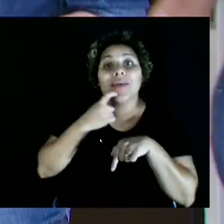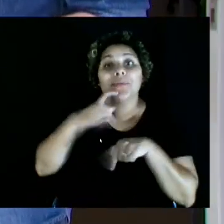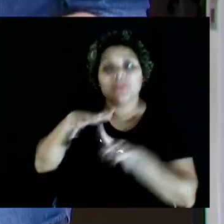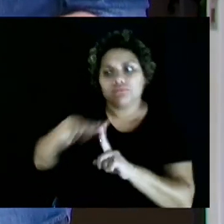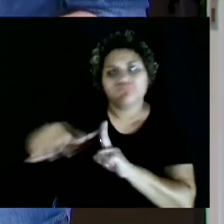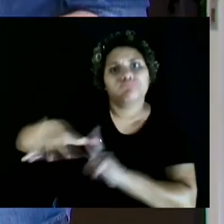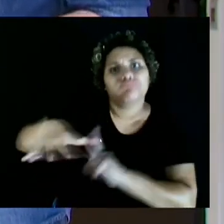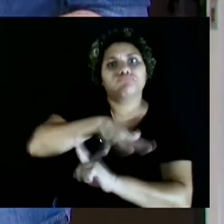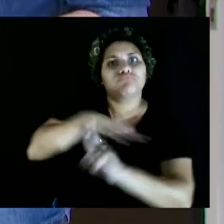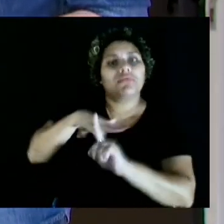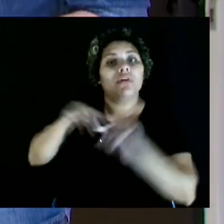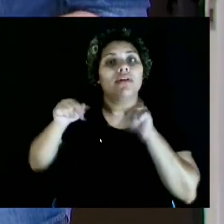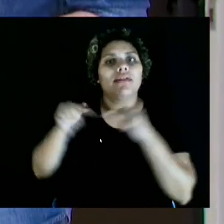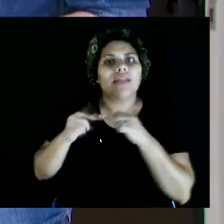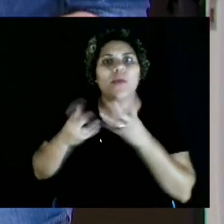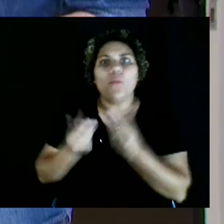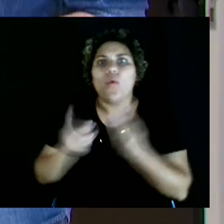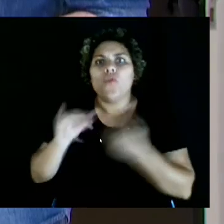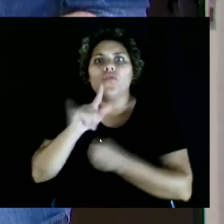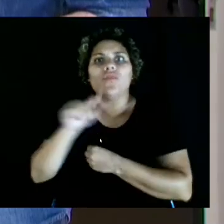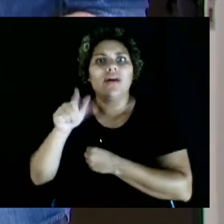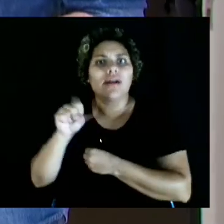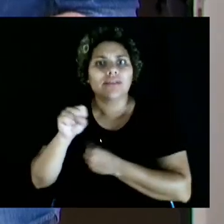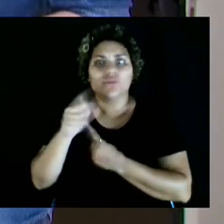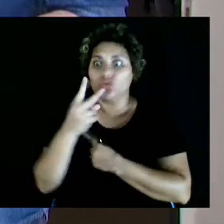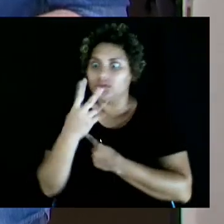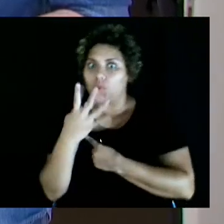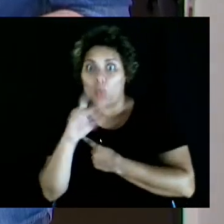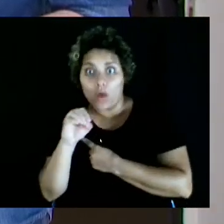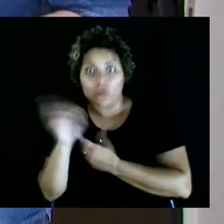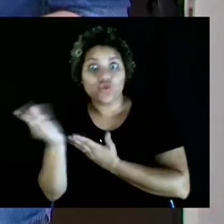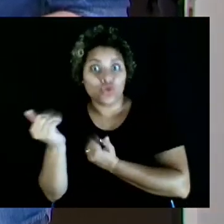vagas, 240 para jovens aprendizes e